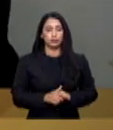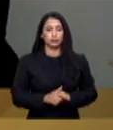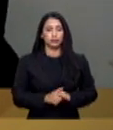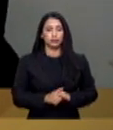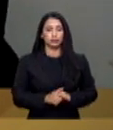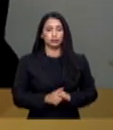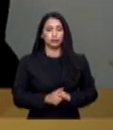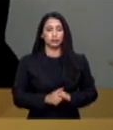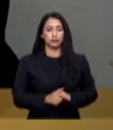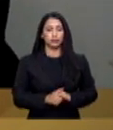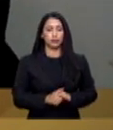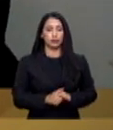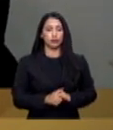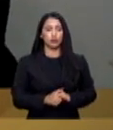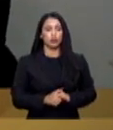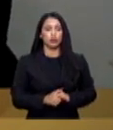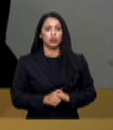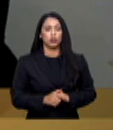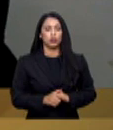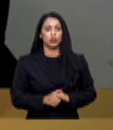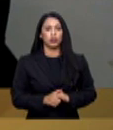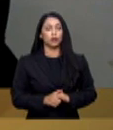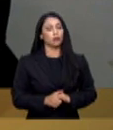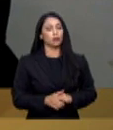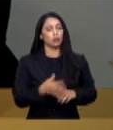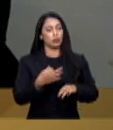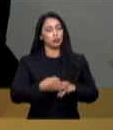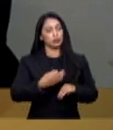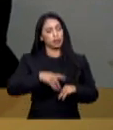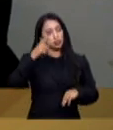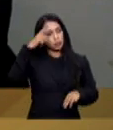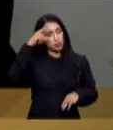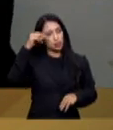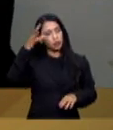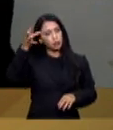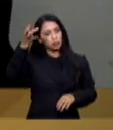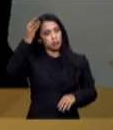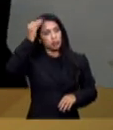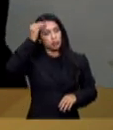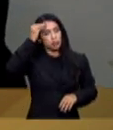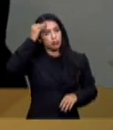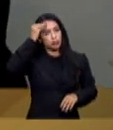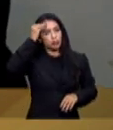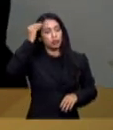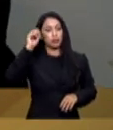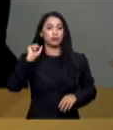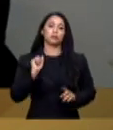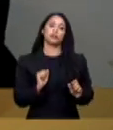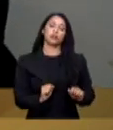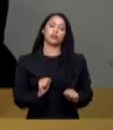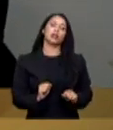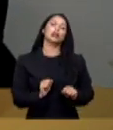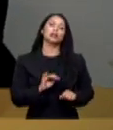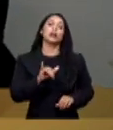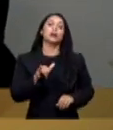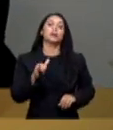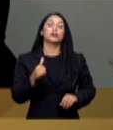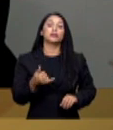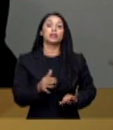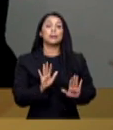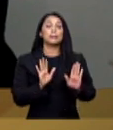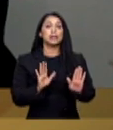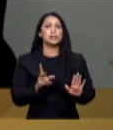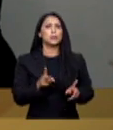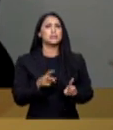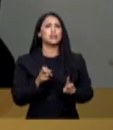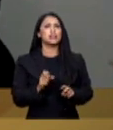a interpretação oferecida pelo ministro Barroso verdadeiramente traz uma novidade que poderia ser aproveitada, mas parece-me